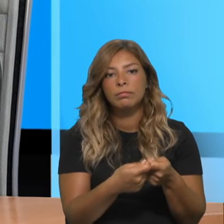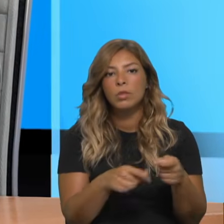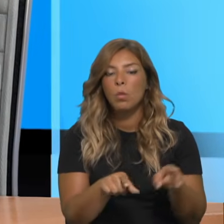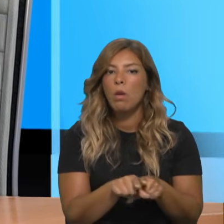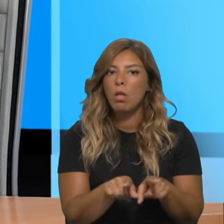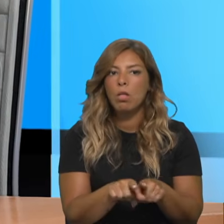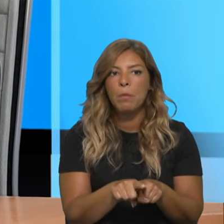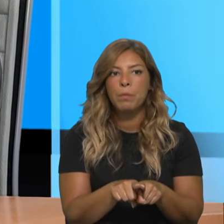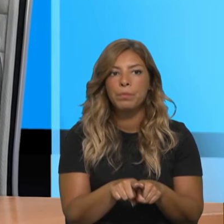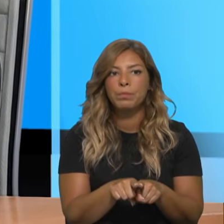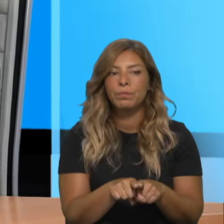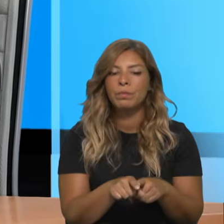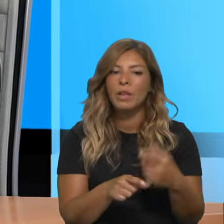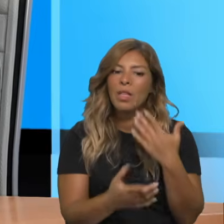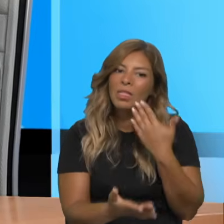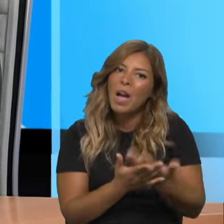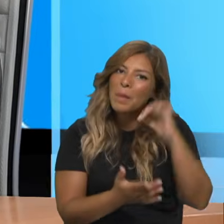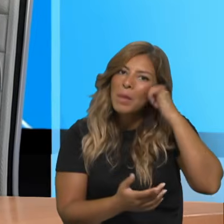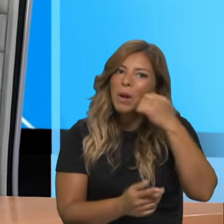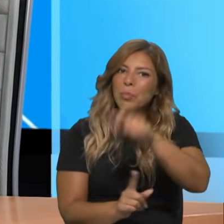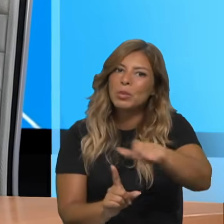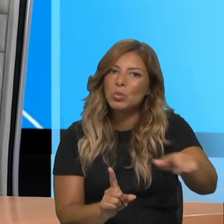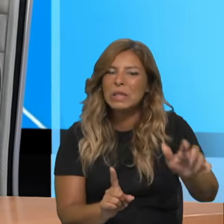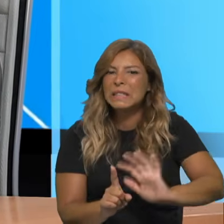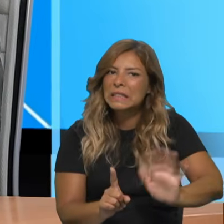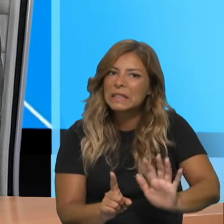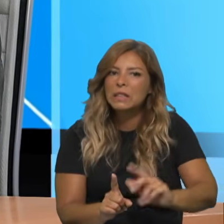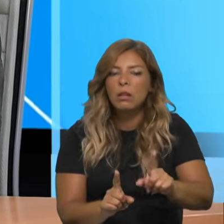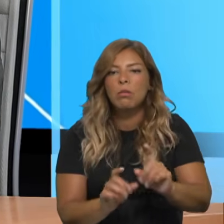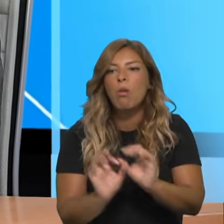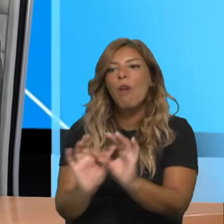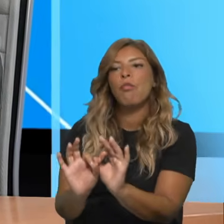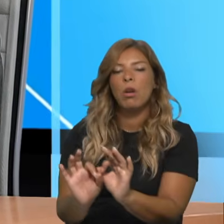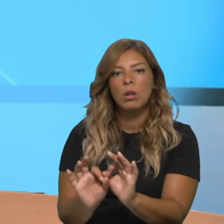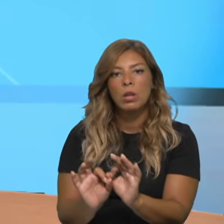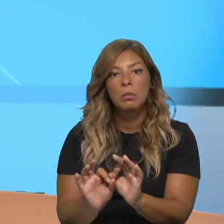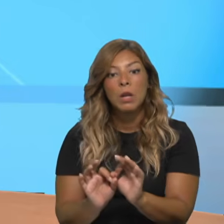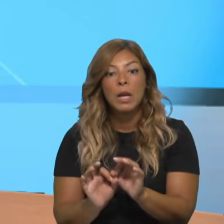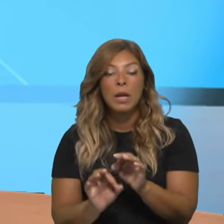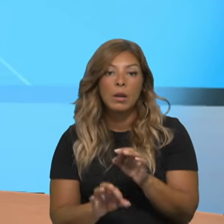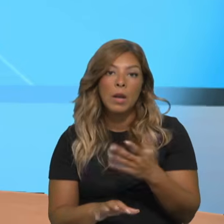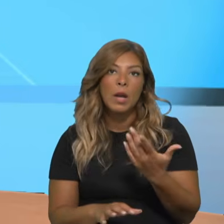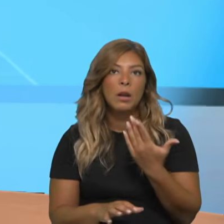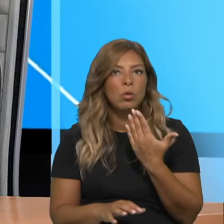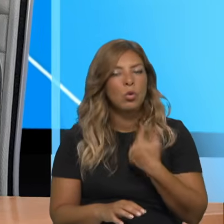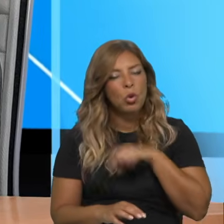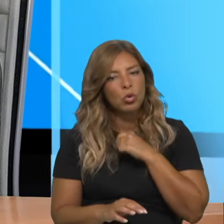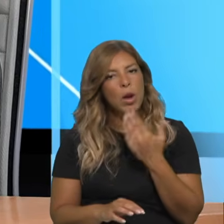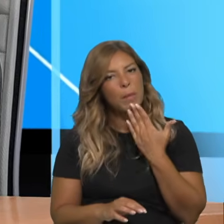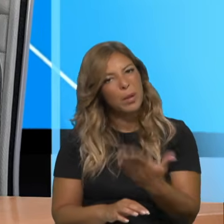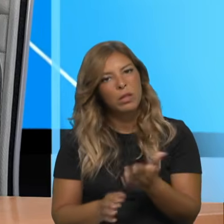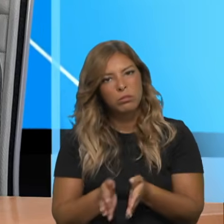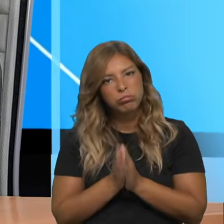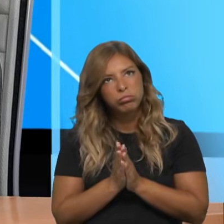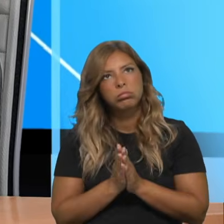que acabe por prejudicar as pessoas e não as beneficiar. São estes apelos que nós queremos fazer a partir